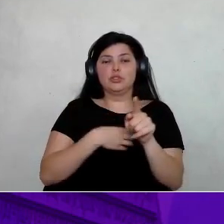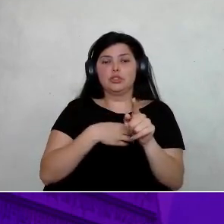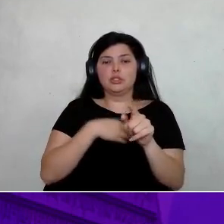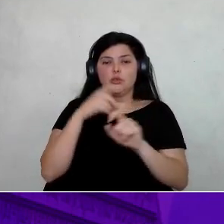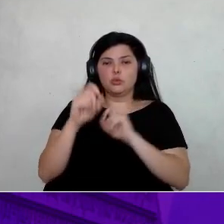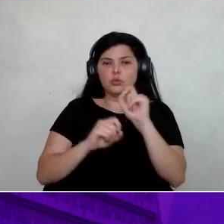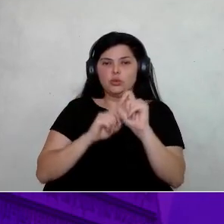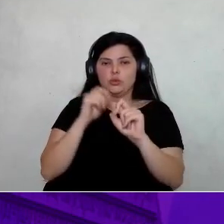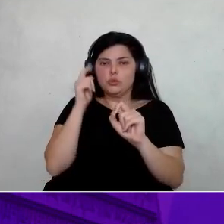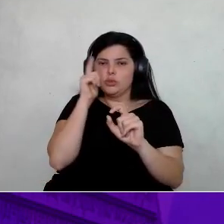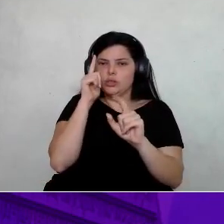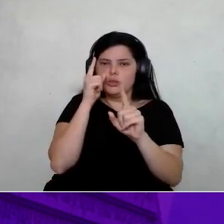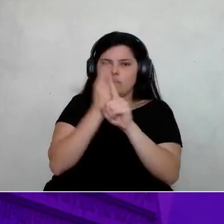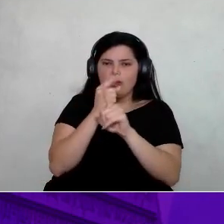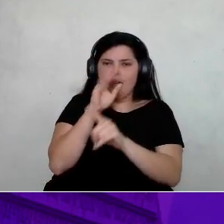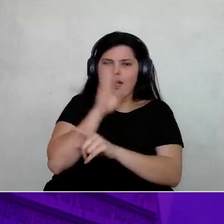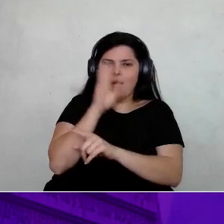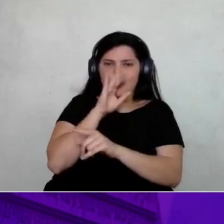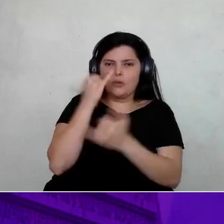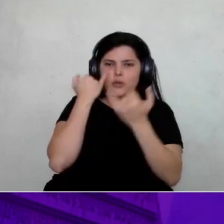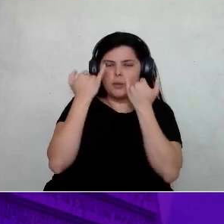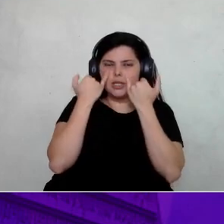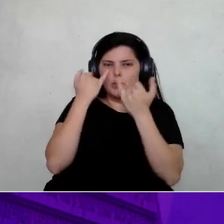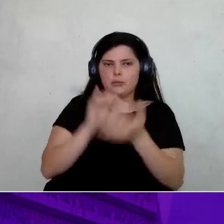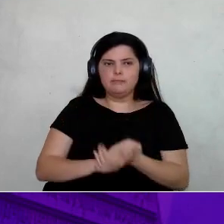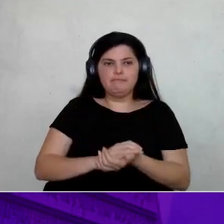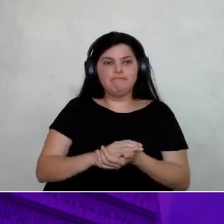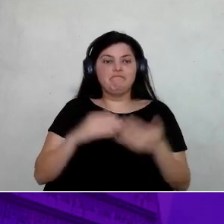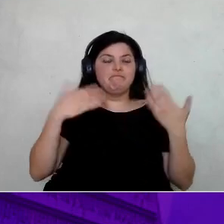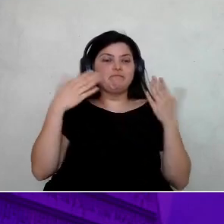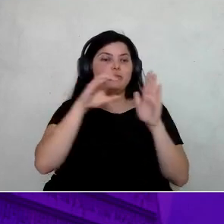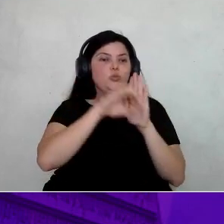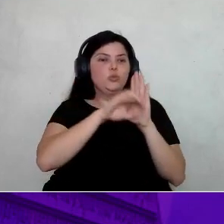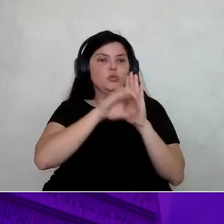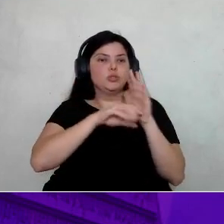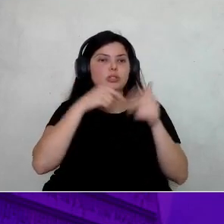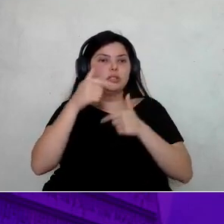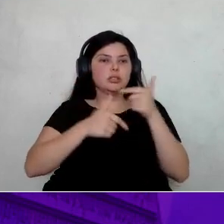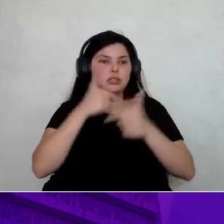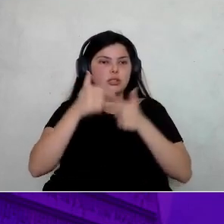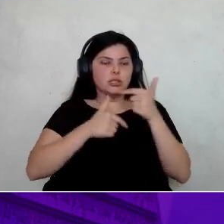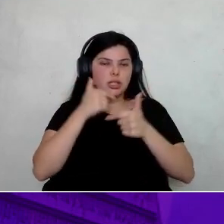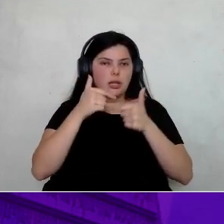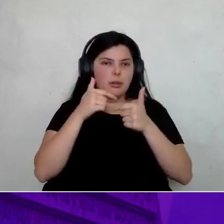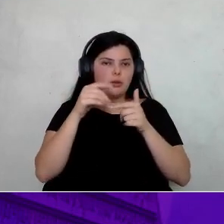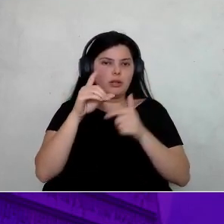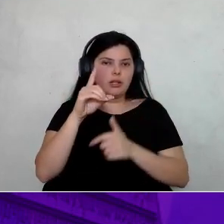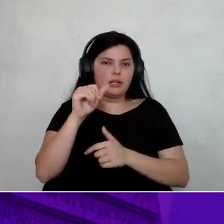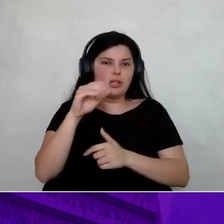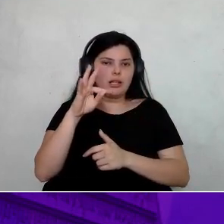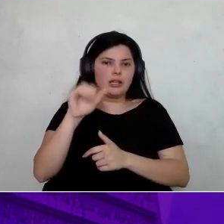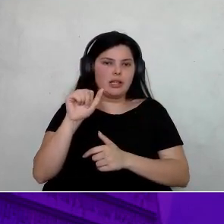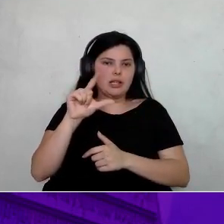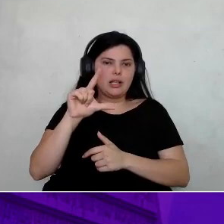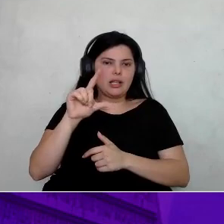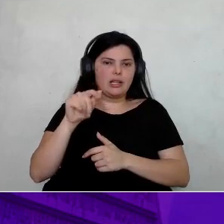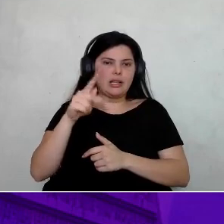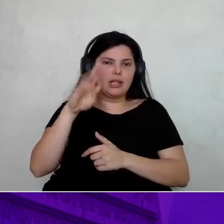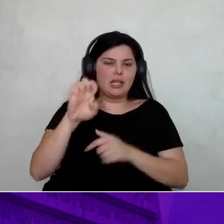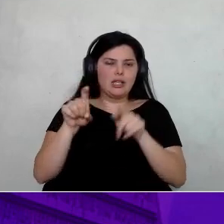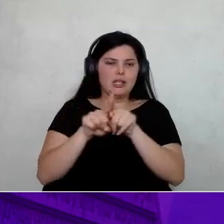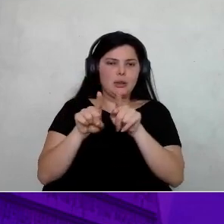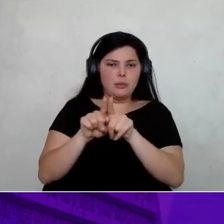aquela informação mais rapidamente. Então, veio o conceito de trabalhar com data lakes e data warehouses em conjunto,